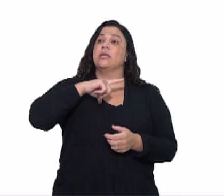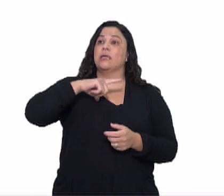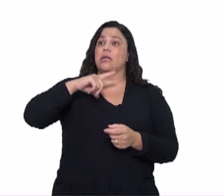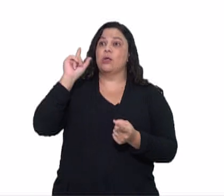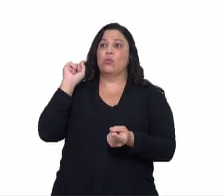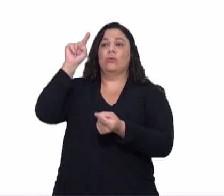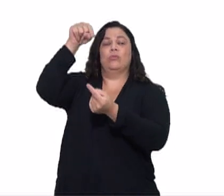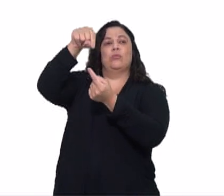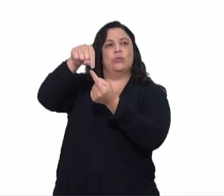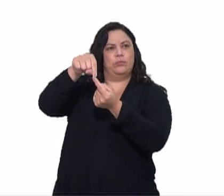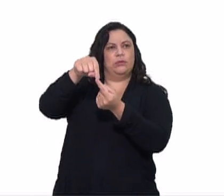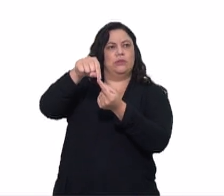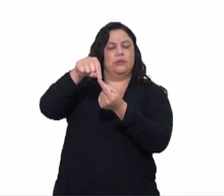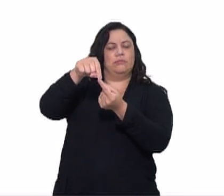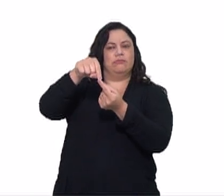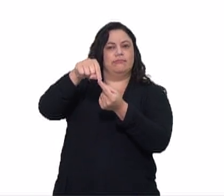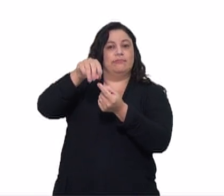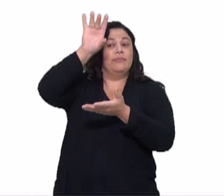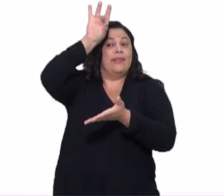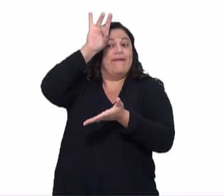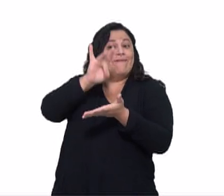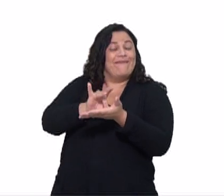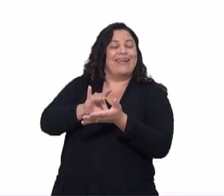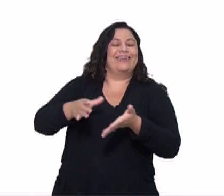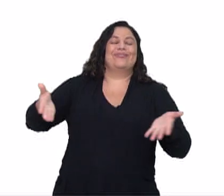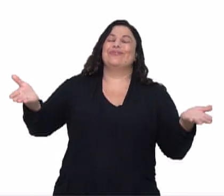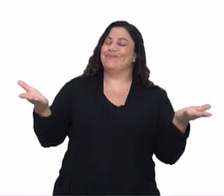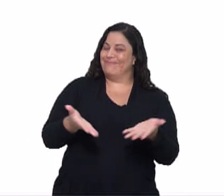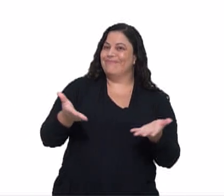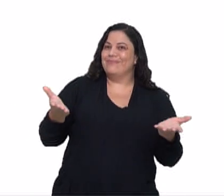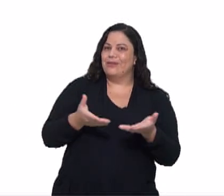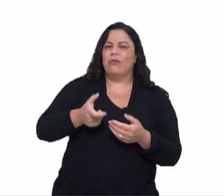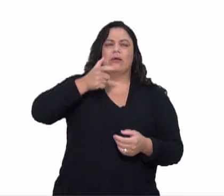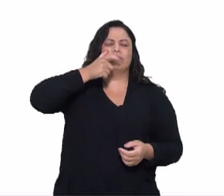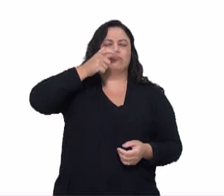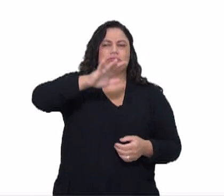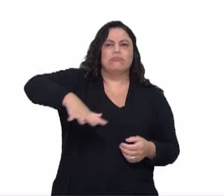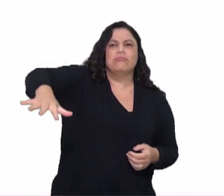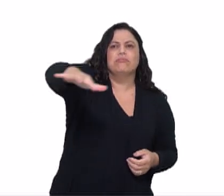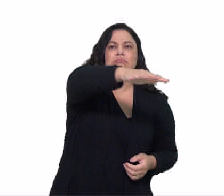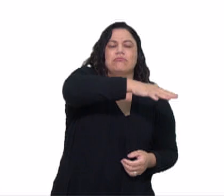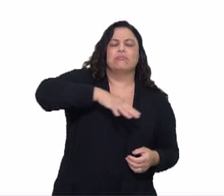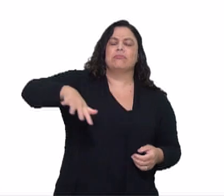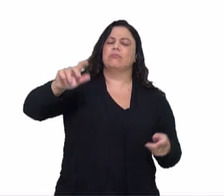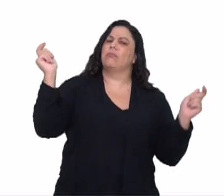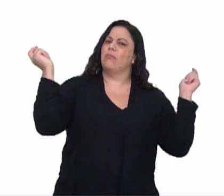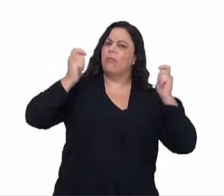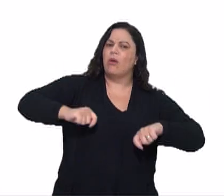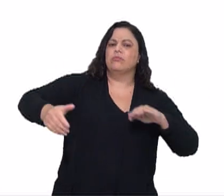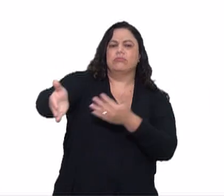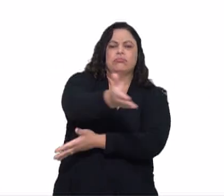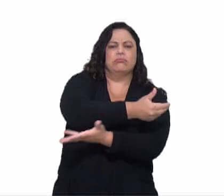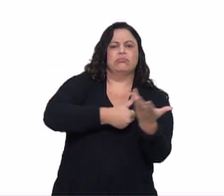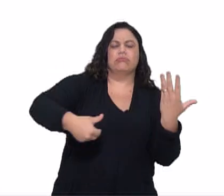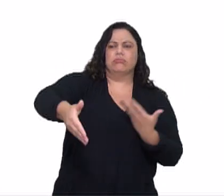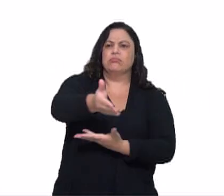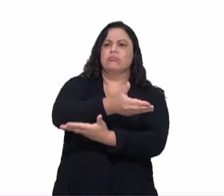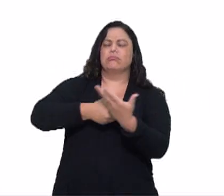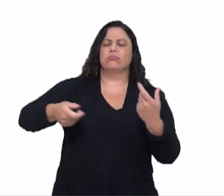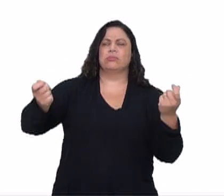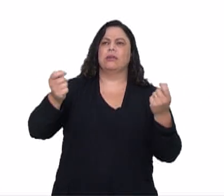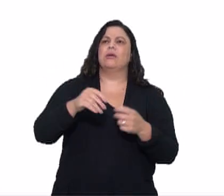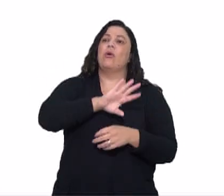objetivo relatar fatos recentes, verídicos e de interesse público. Pode ser veiculada de forma